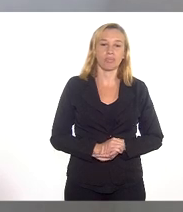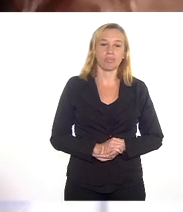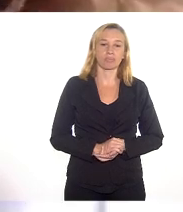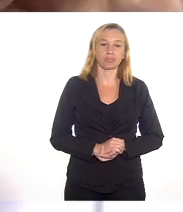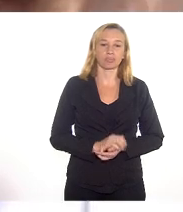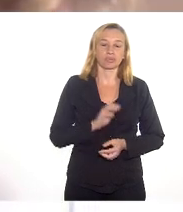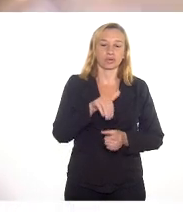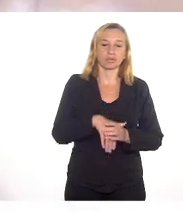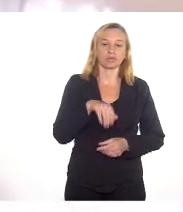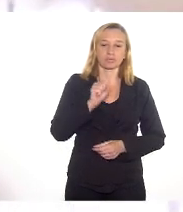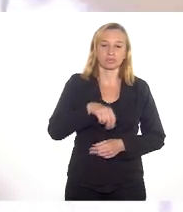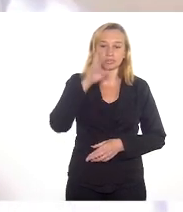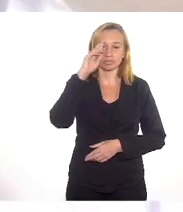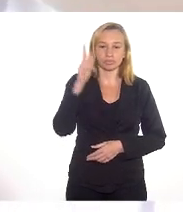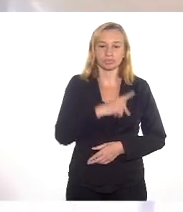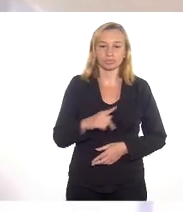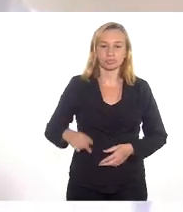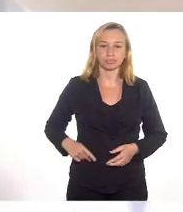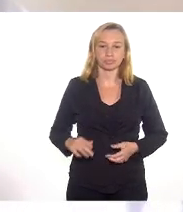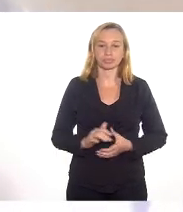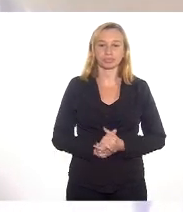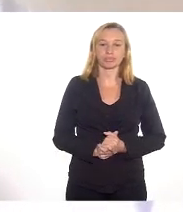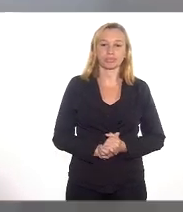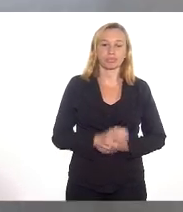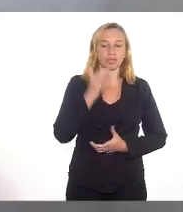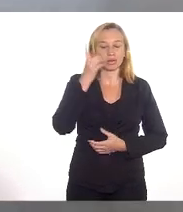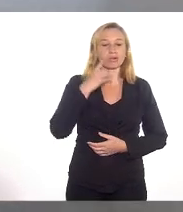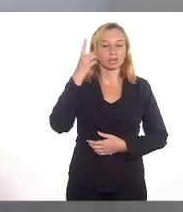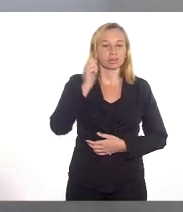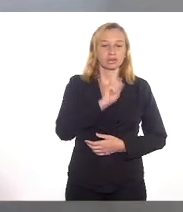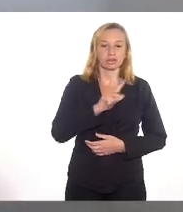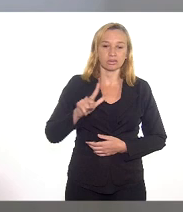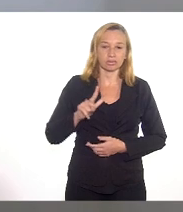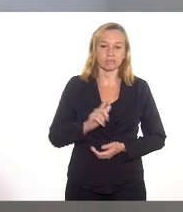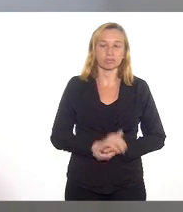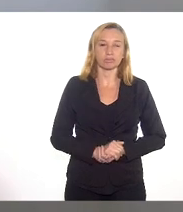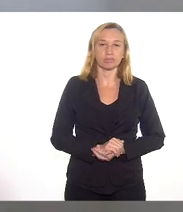Voto favorável, presidente. Deputado Daniel Librelon.